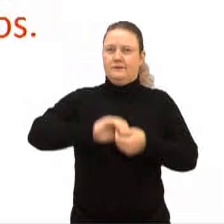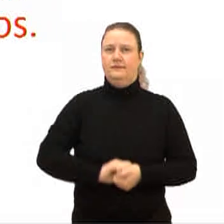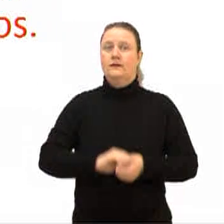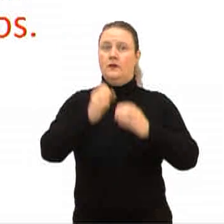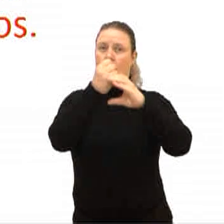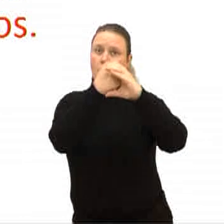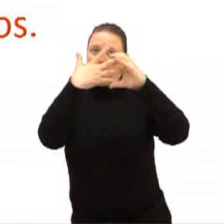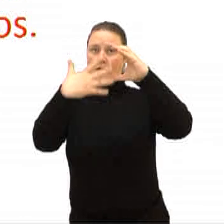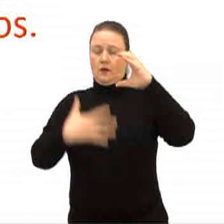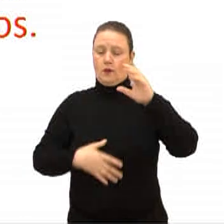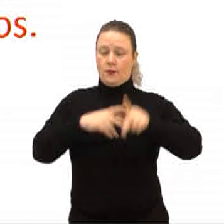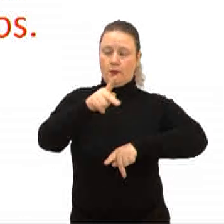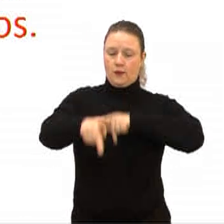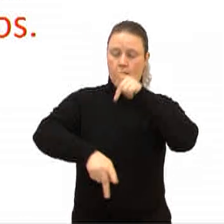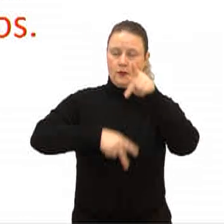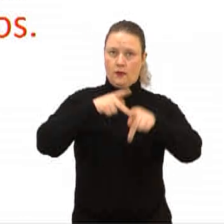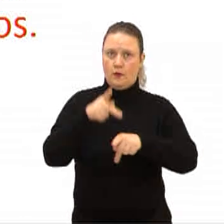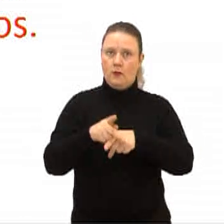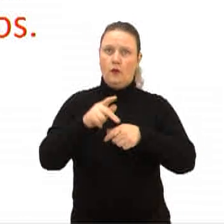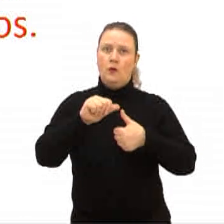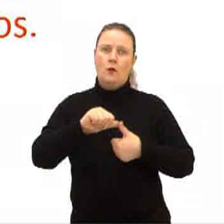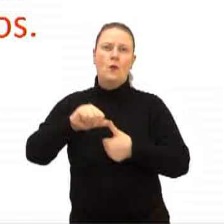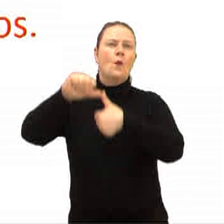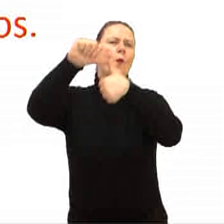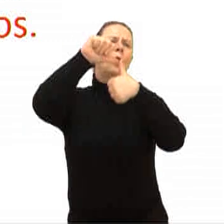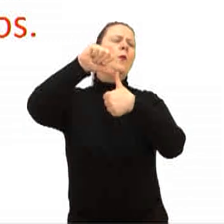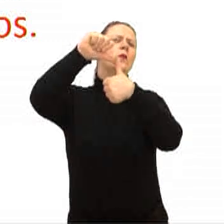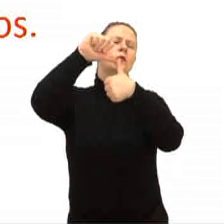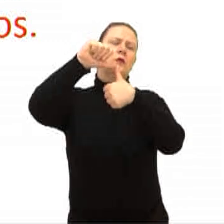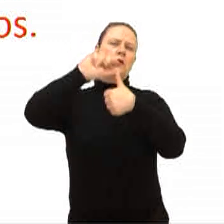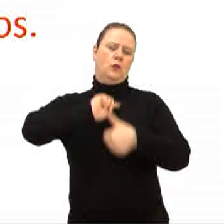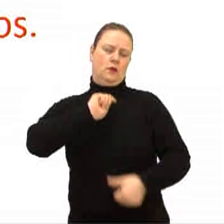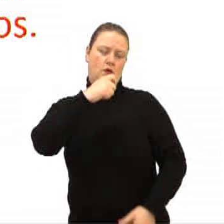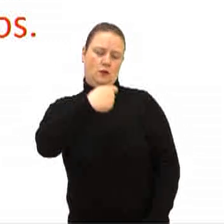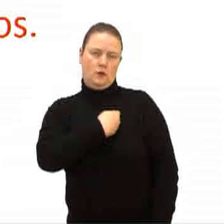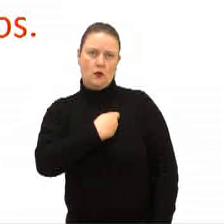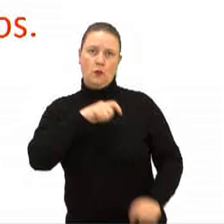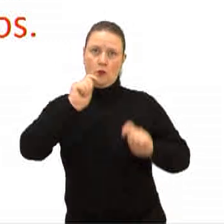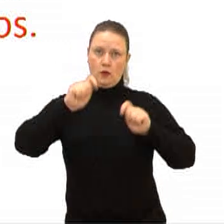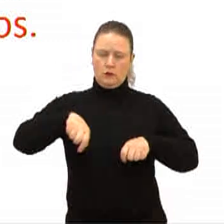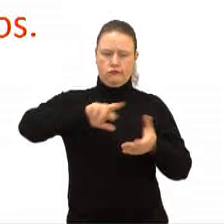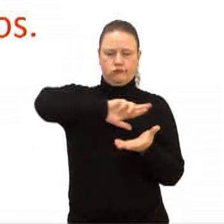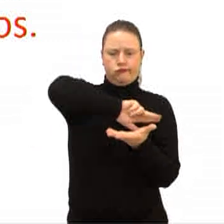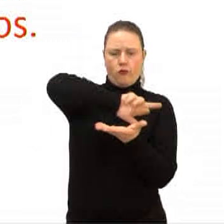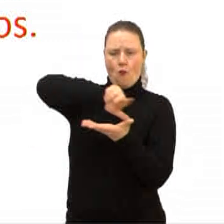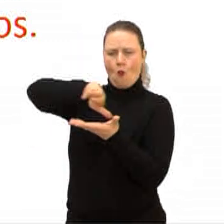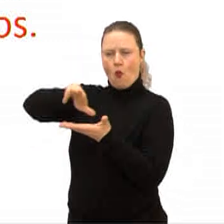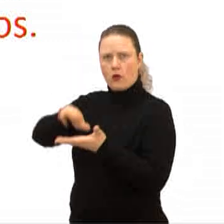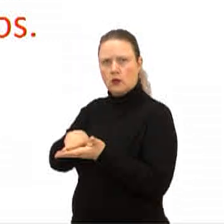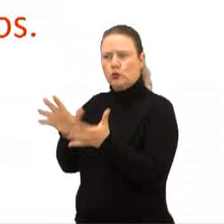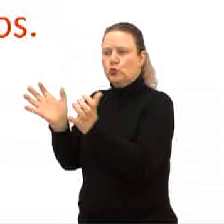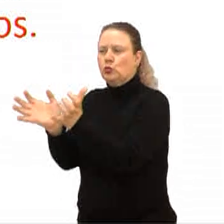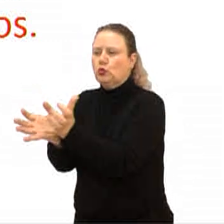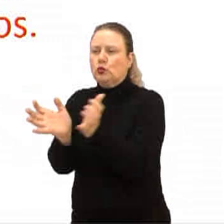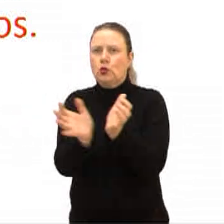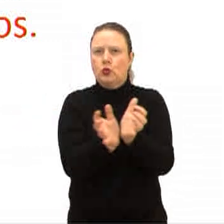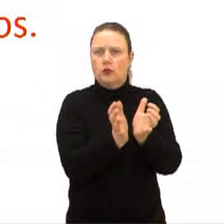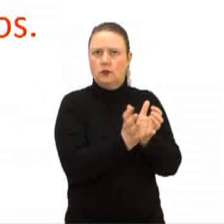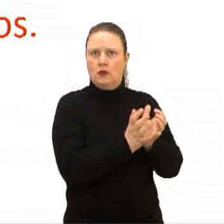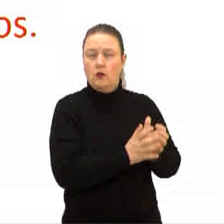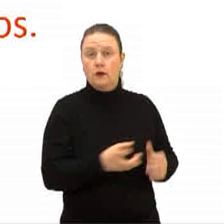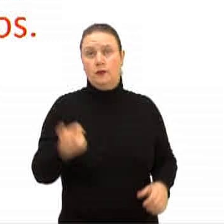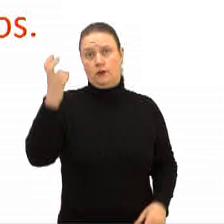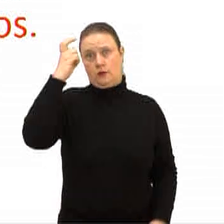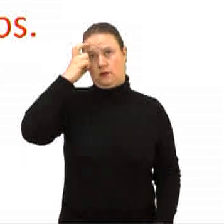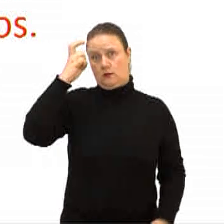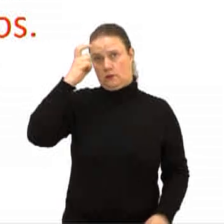características da população da América Espanhola, podemos ressaltar a diversificação dos grupos étnicos, podemos ressaltar